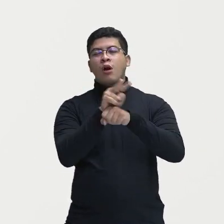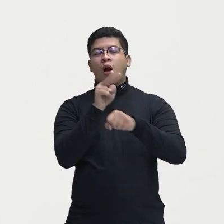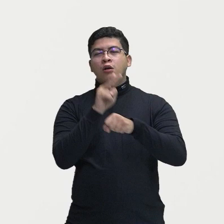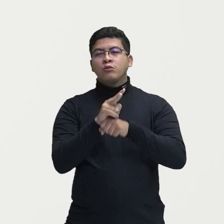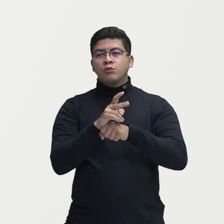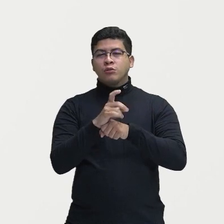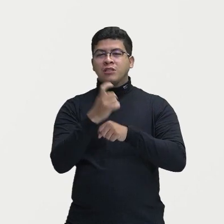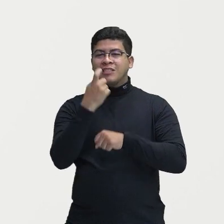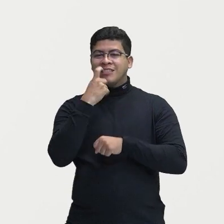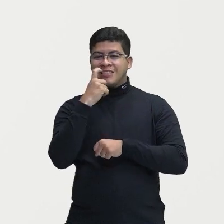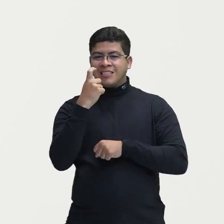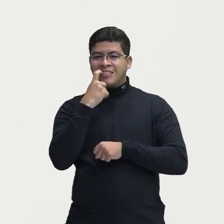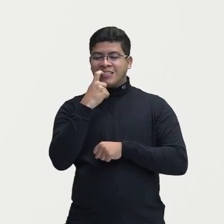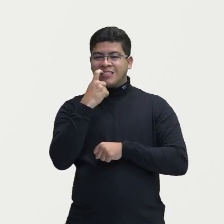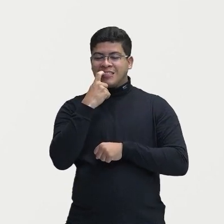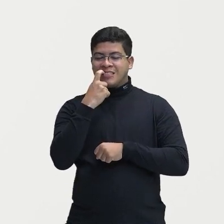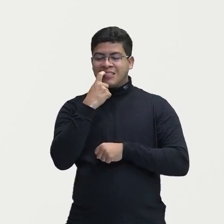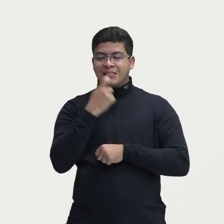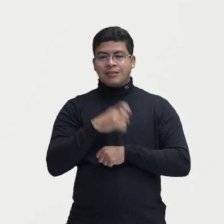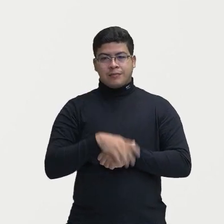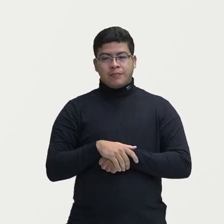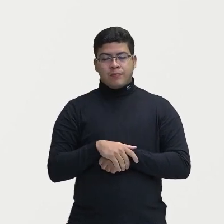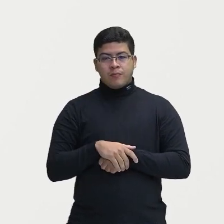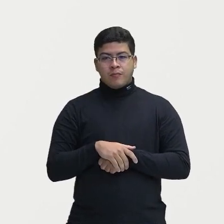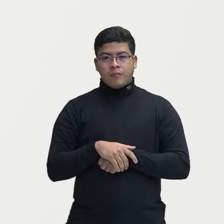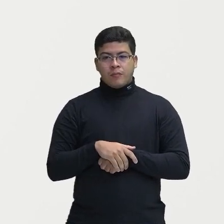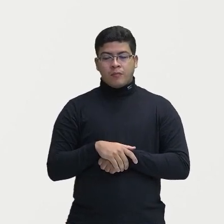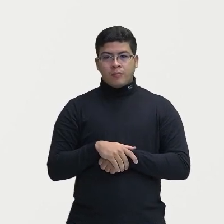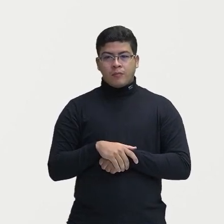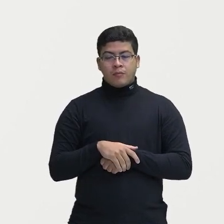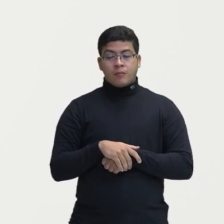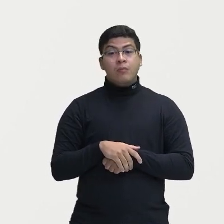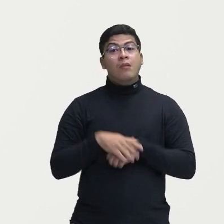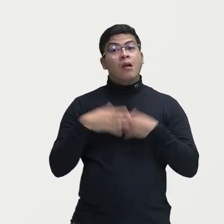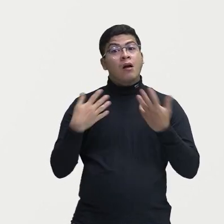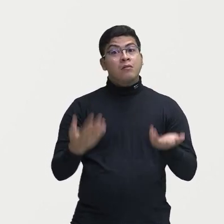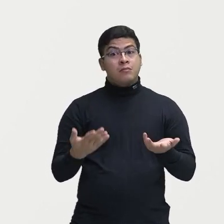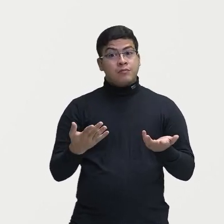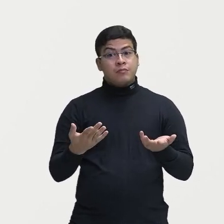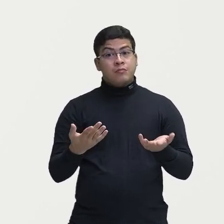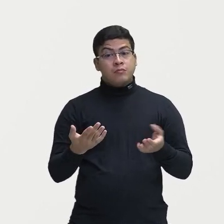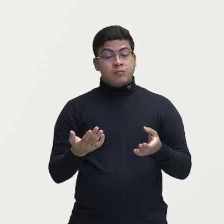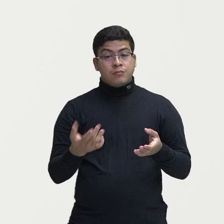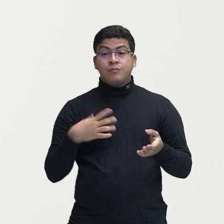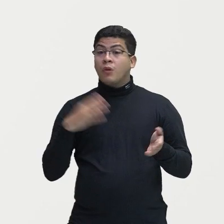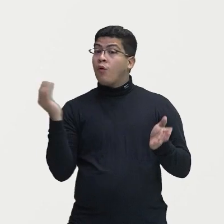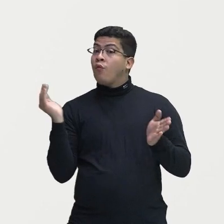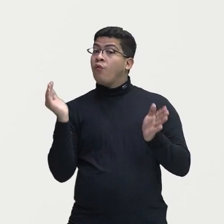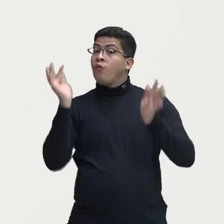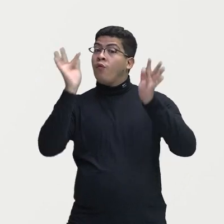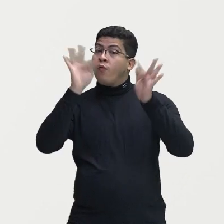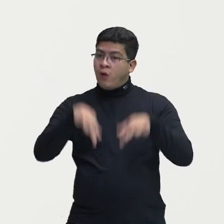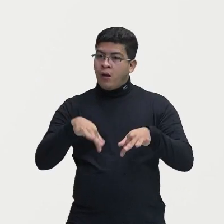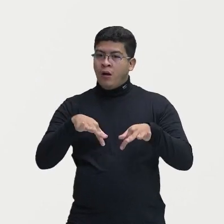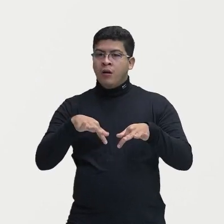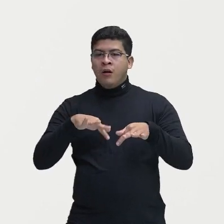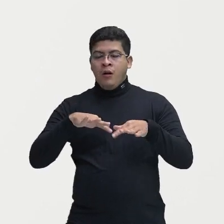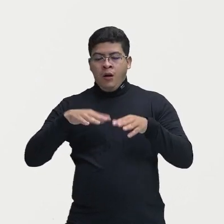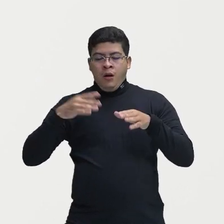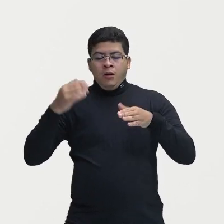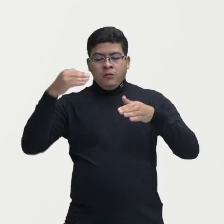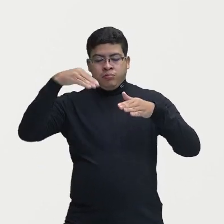aqui, por último, a adição desse flúor. E aí, essa água, no final desse processo, ela